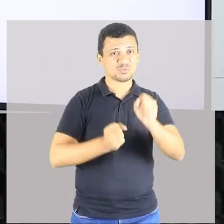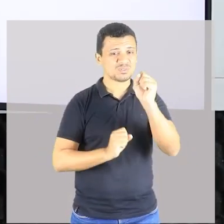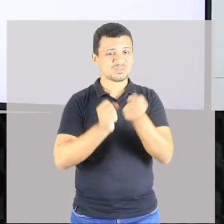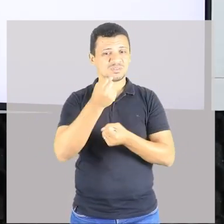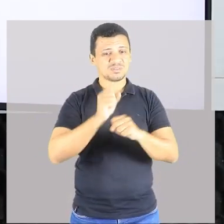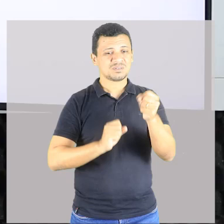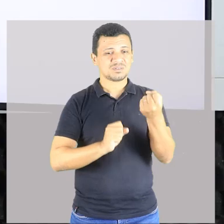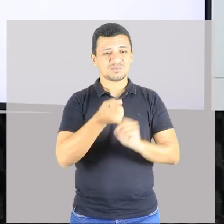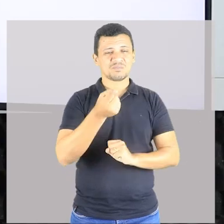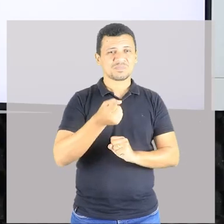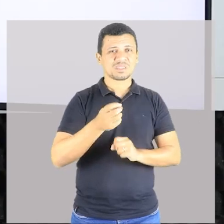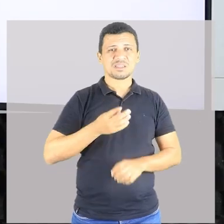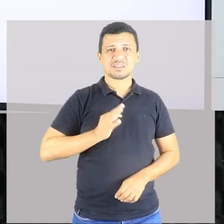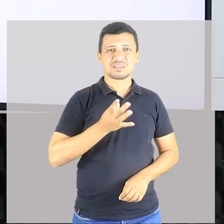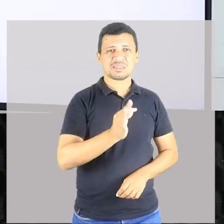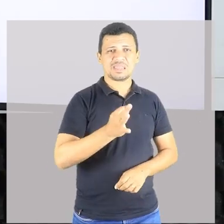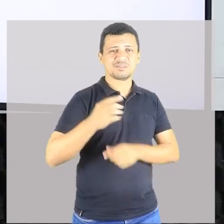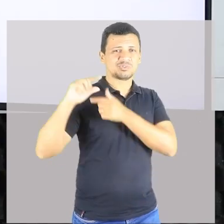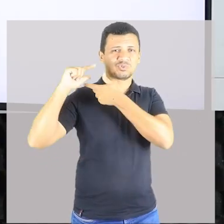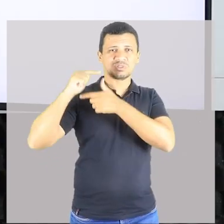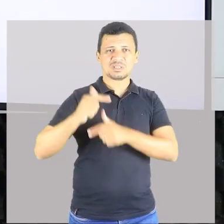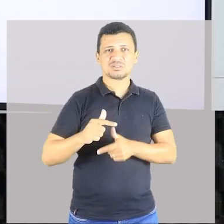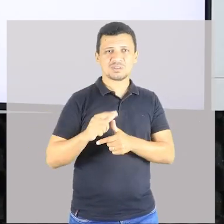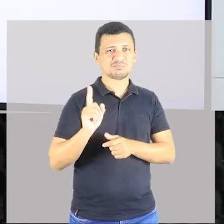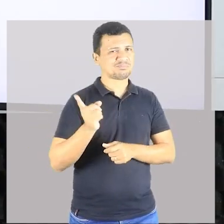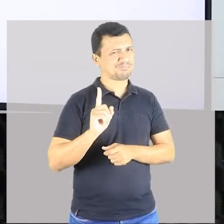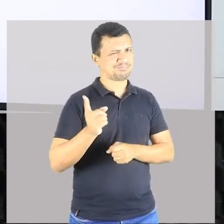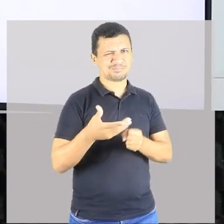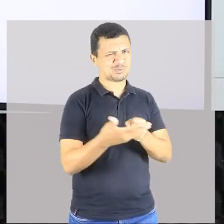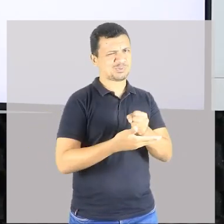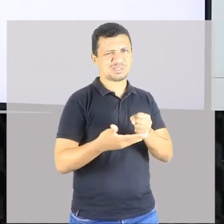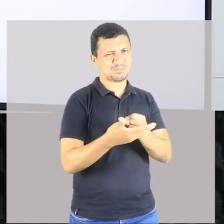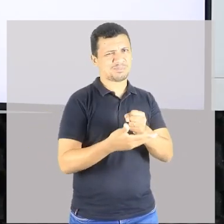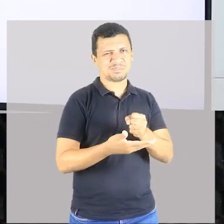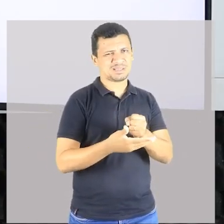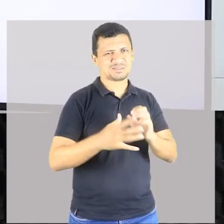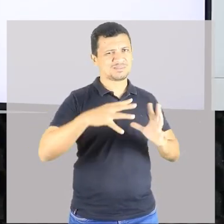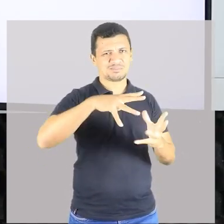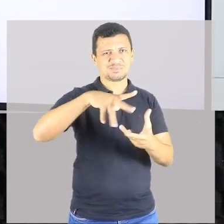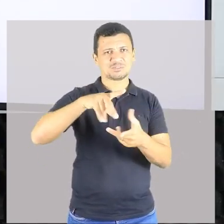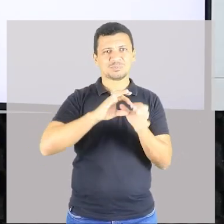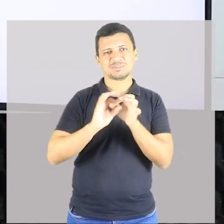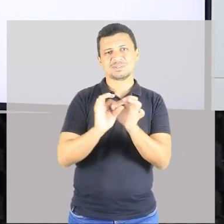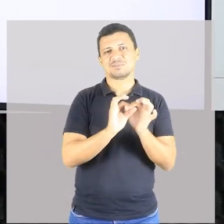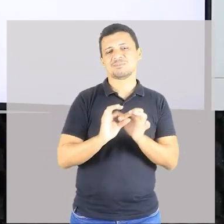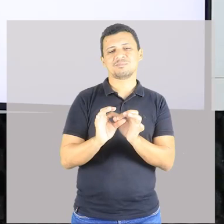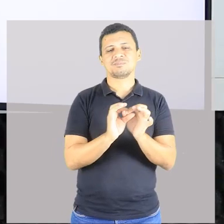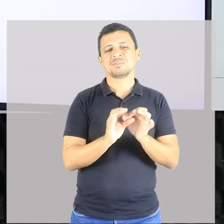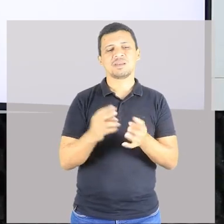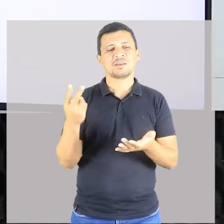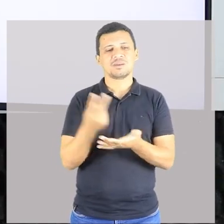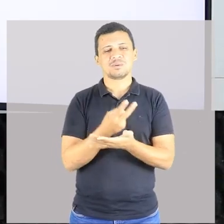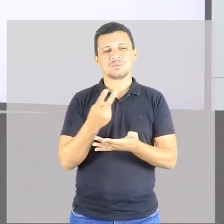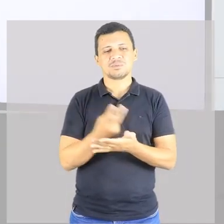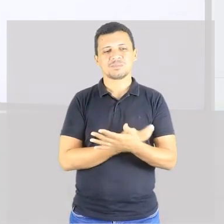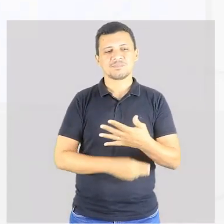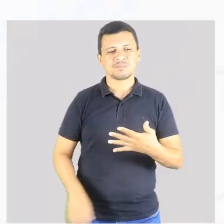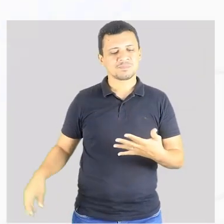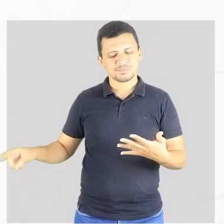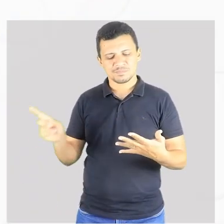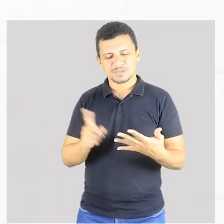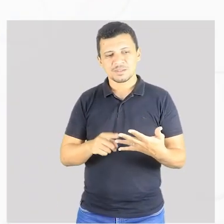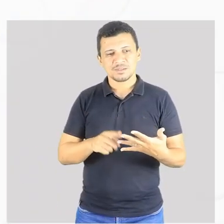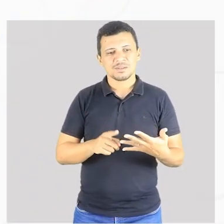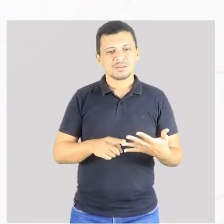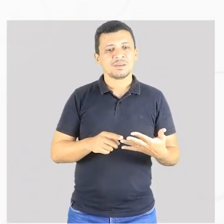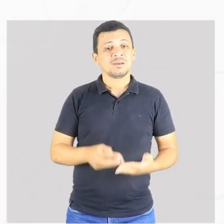produção não estão na base da globalização que a difunde. Tá certo? Então, é um erro de extrapolação.